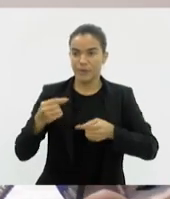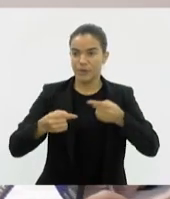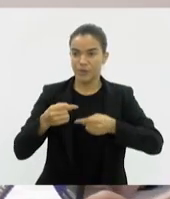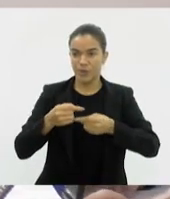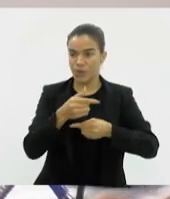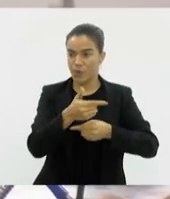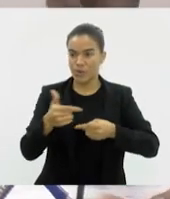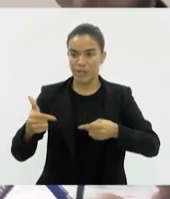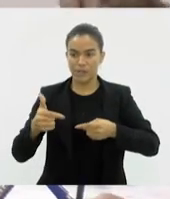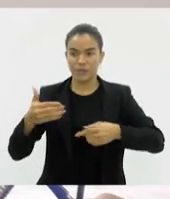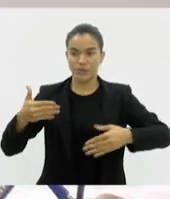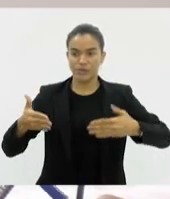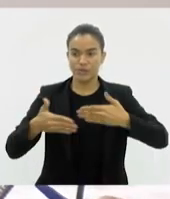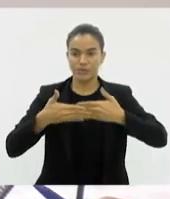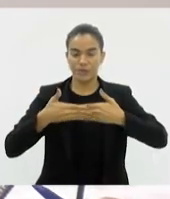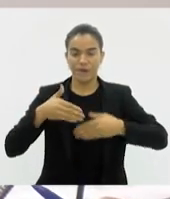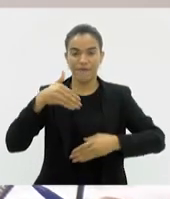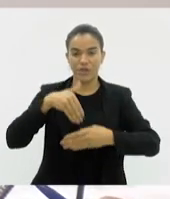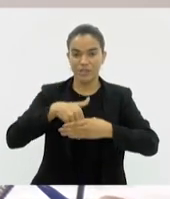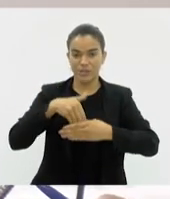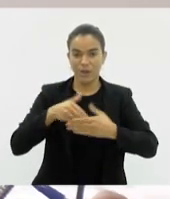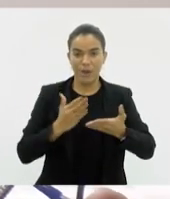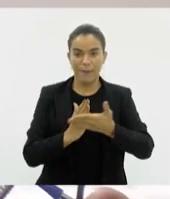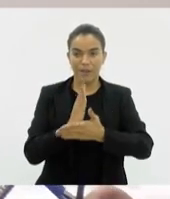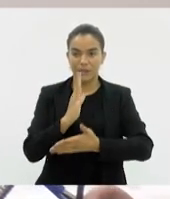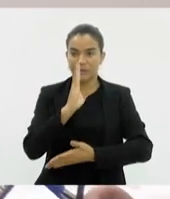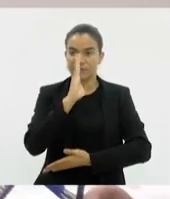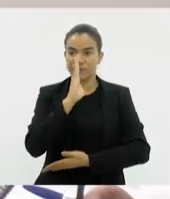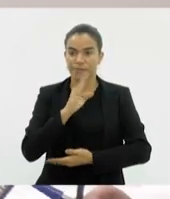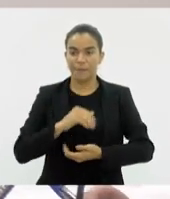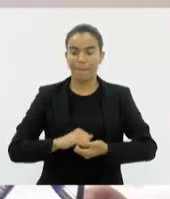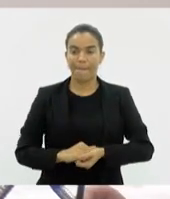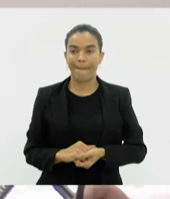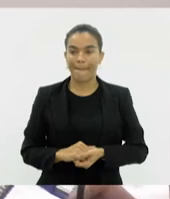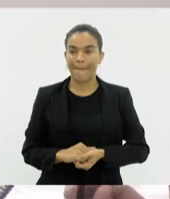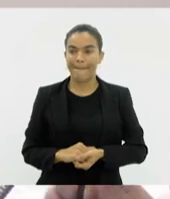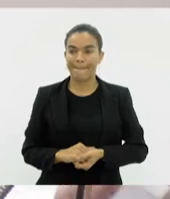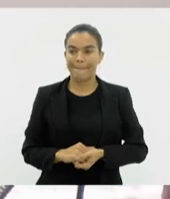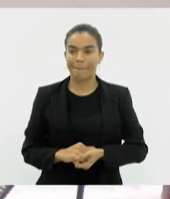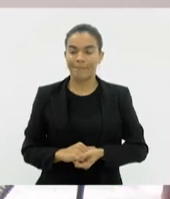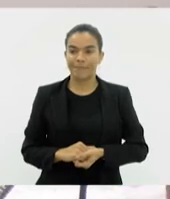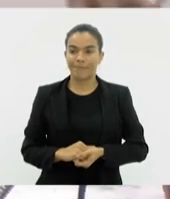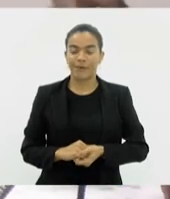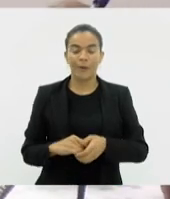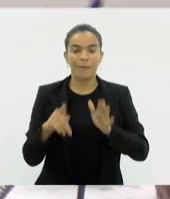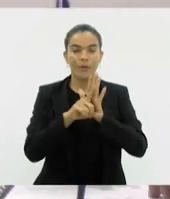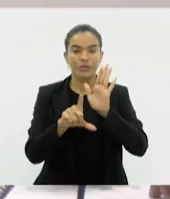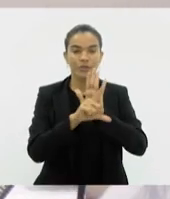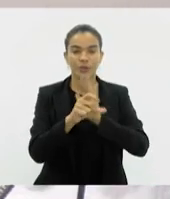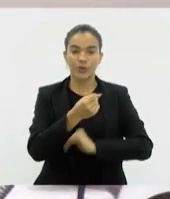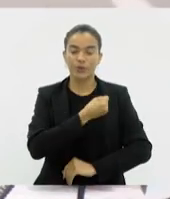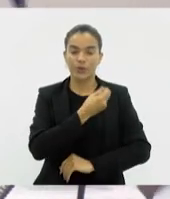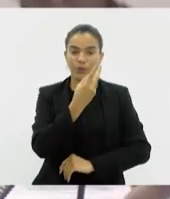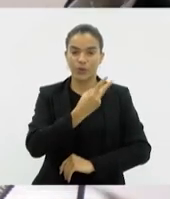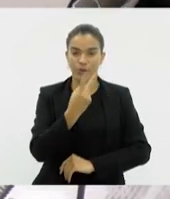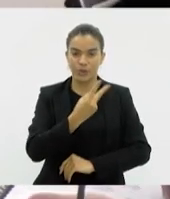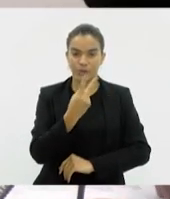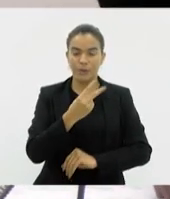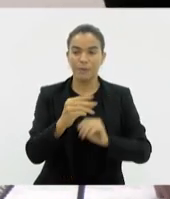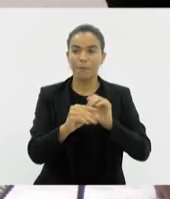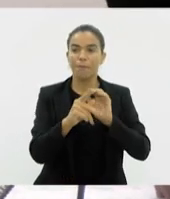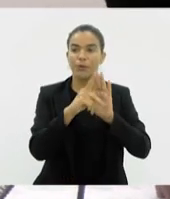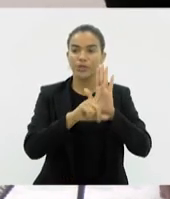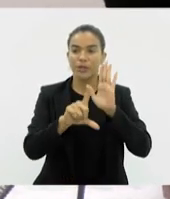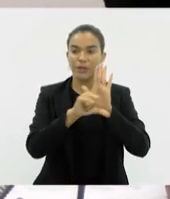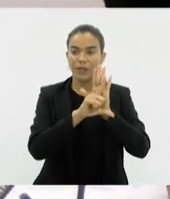havendo quem queira discutir, em votação, aprovado o parecer contrário à emenda. Projeto de número 2, emenda de plenário, projeto de lei